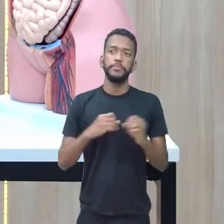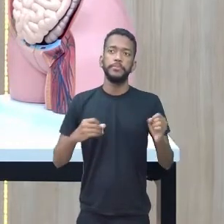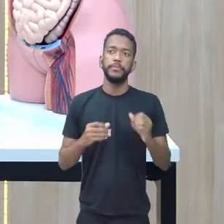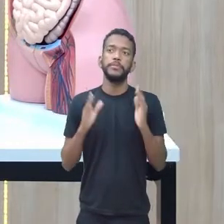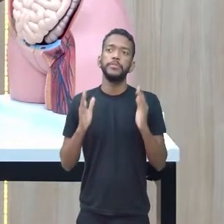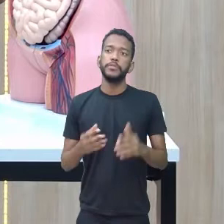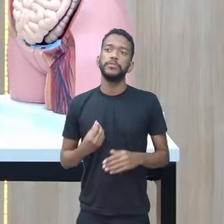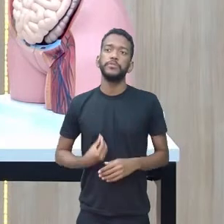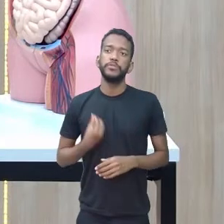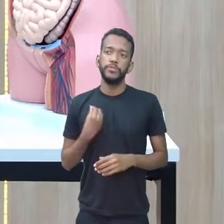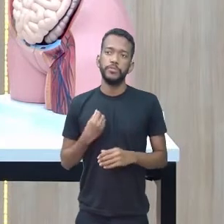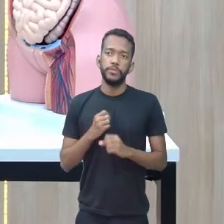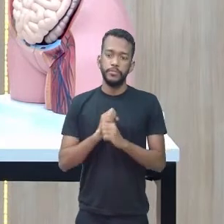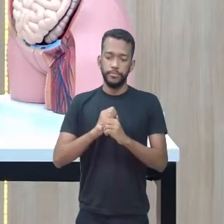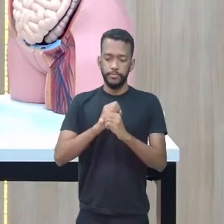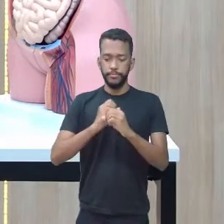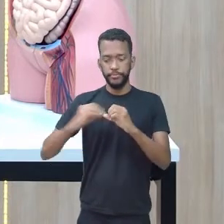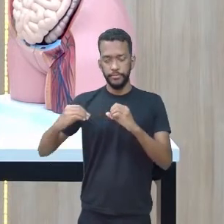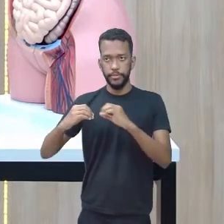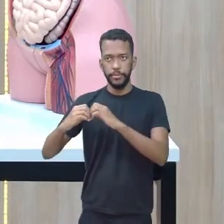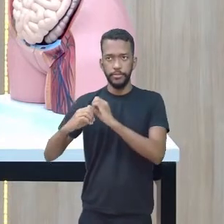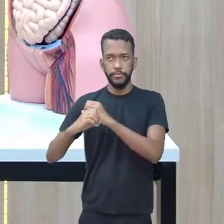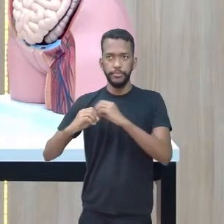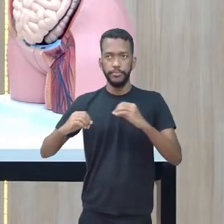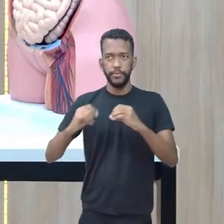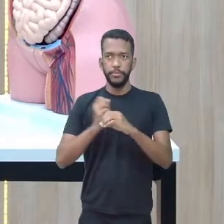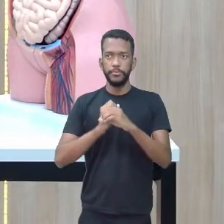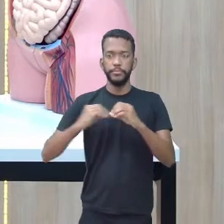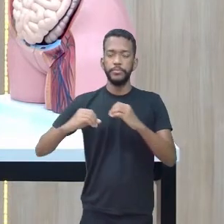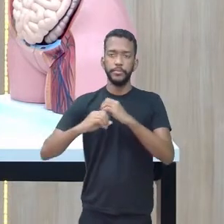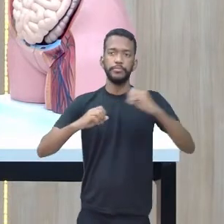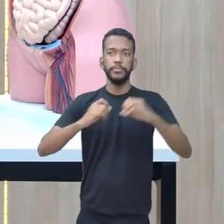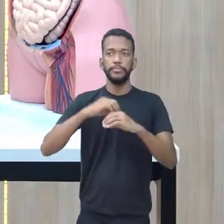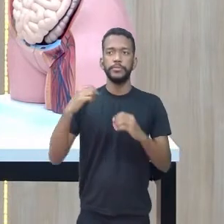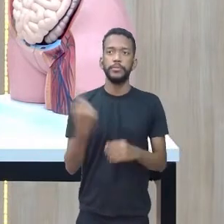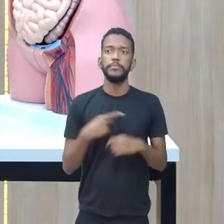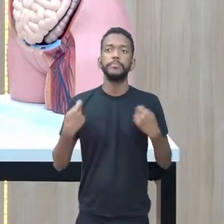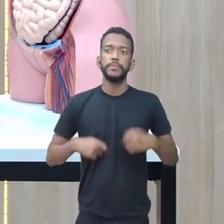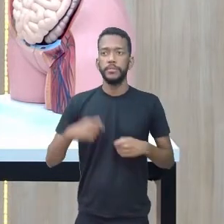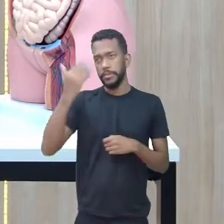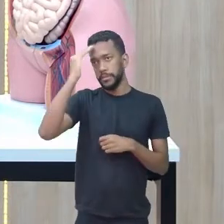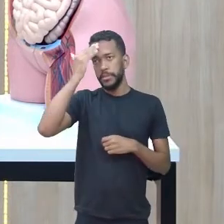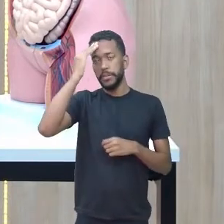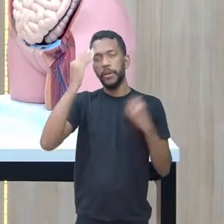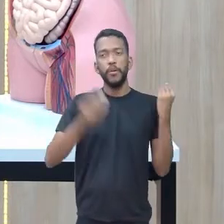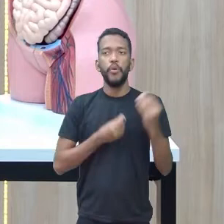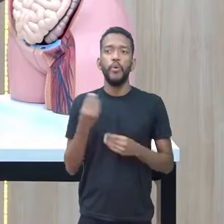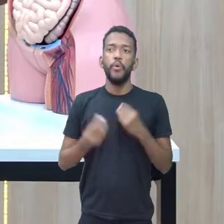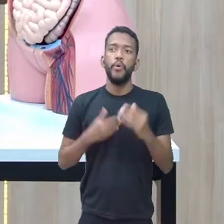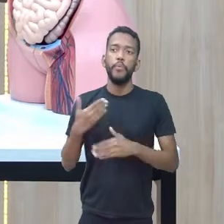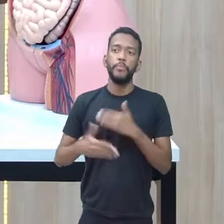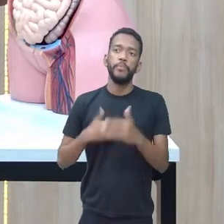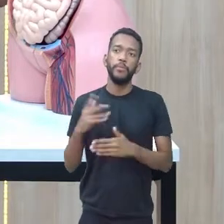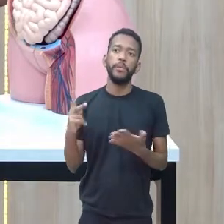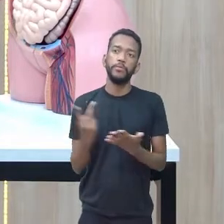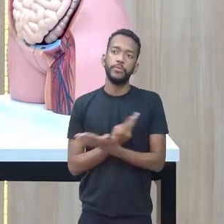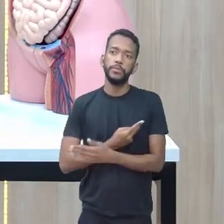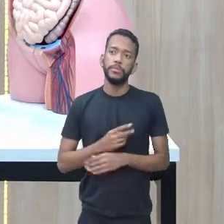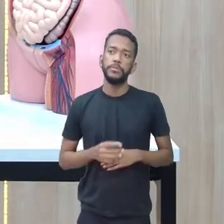ela só existe porque uma outra existiu antes dela, eu tenho que entender como é que acontece isso. E aí a gente